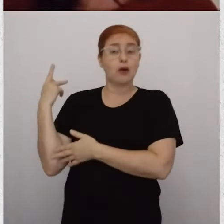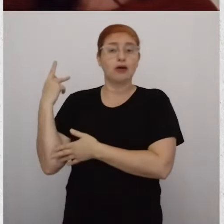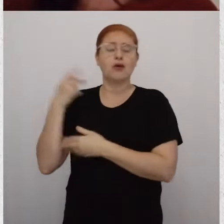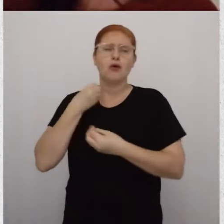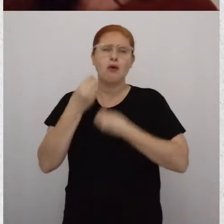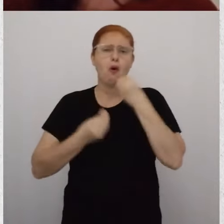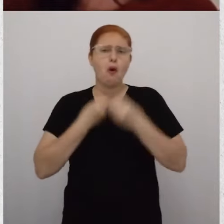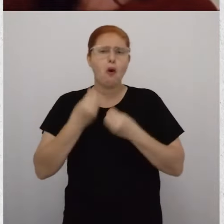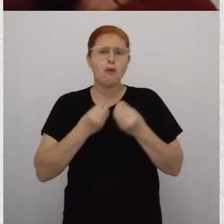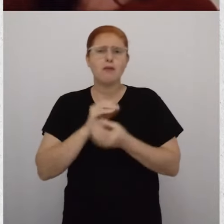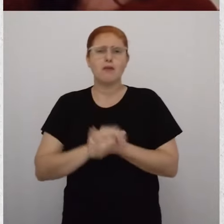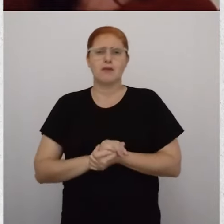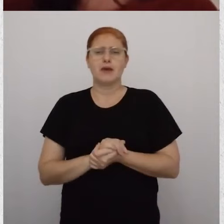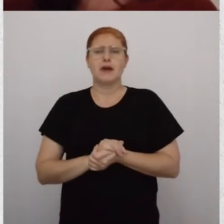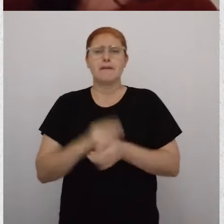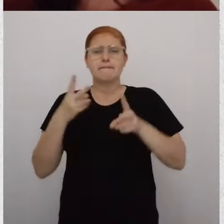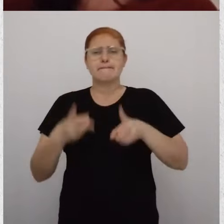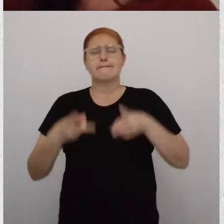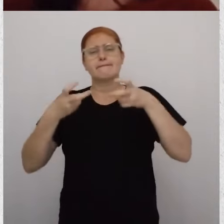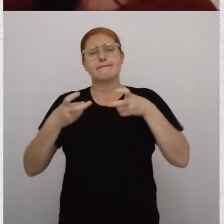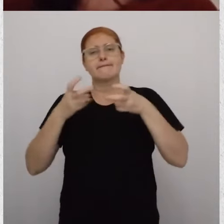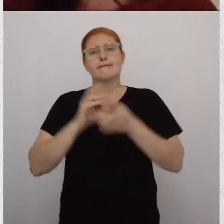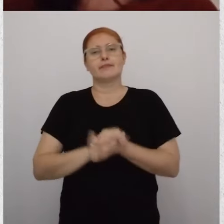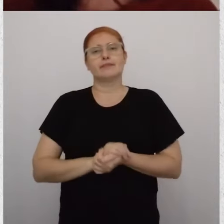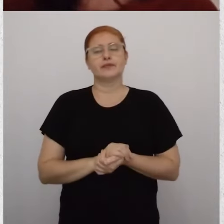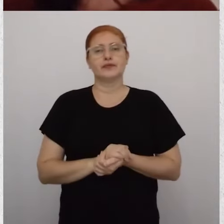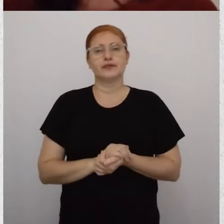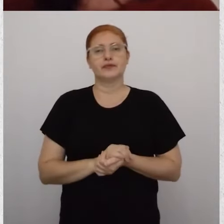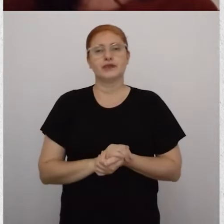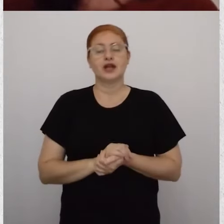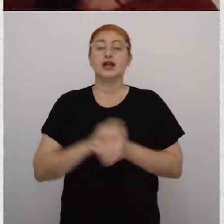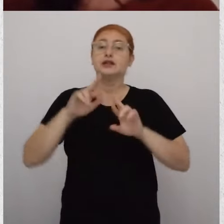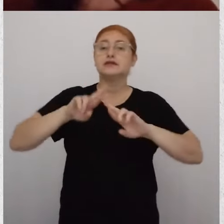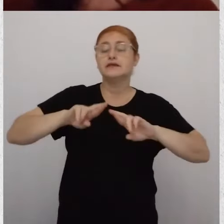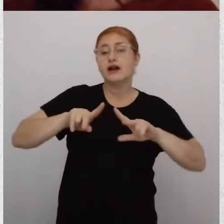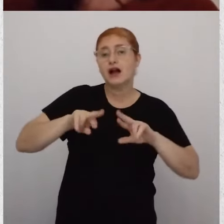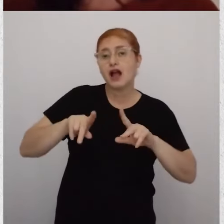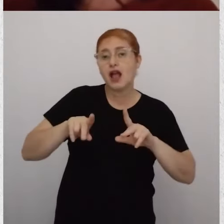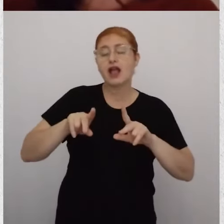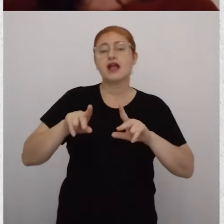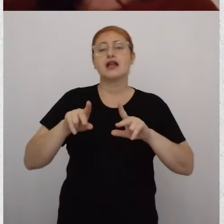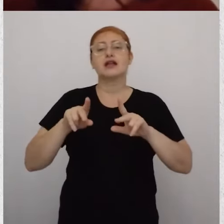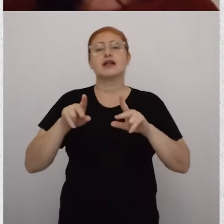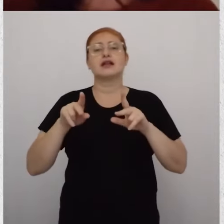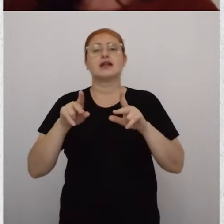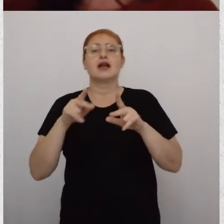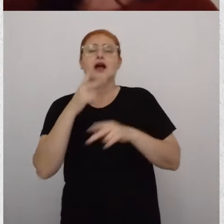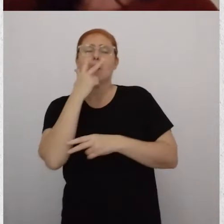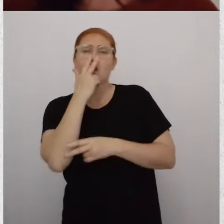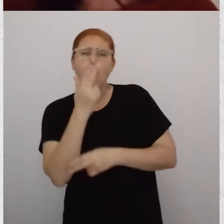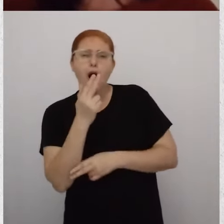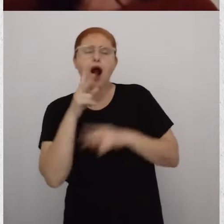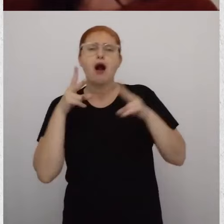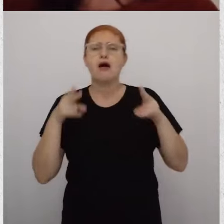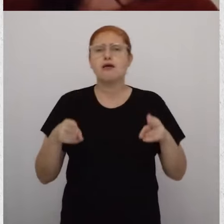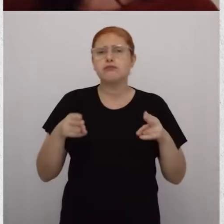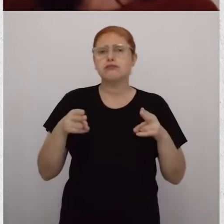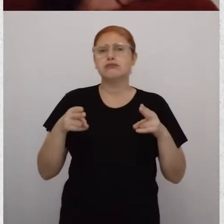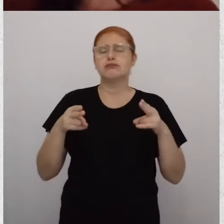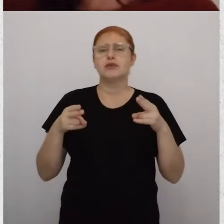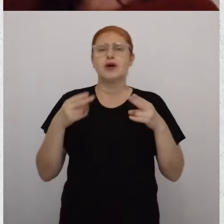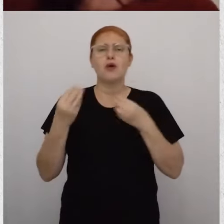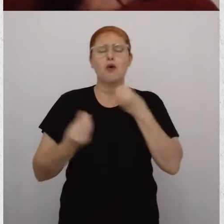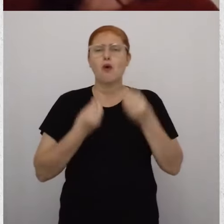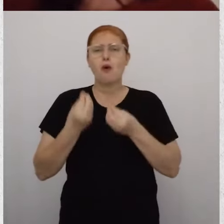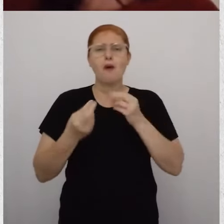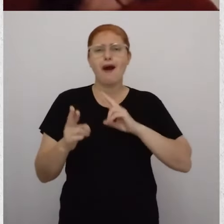que tu percebeu as diferenças, as semelhanças, quais são as questões dessa